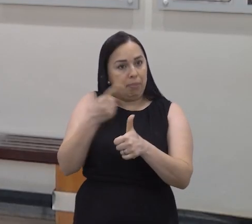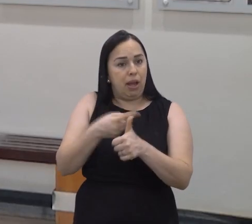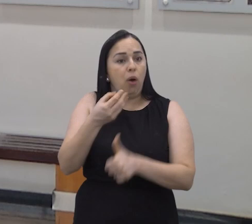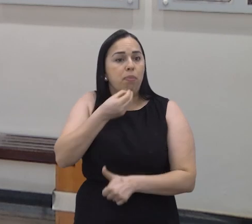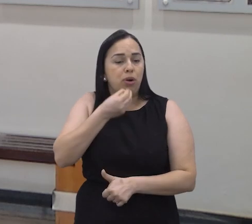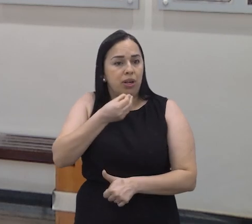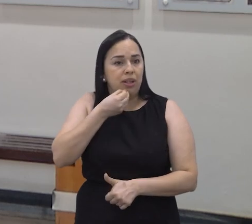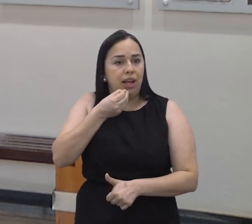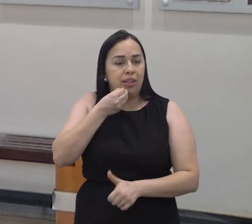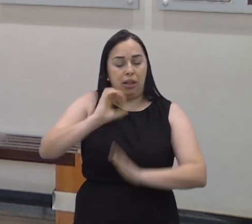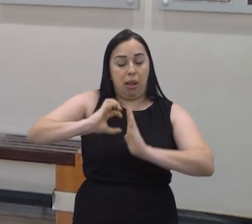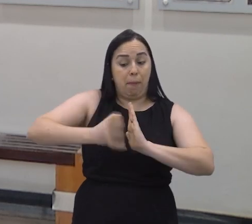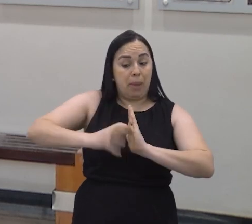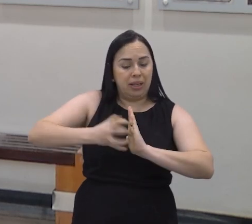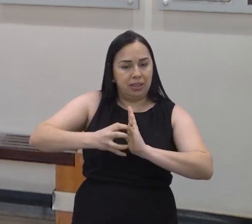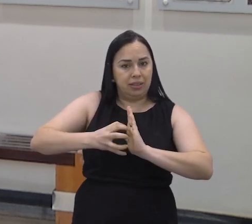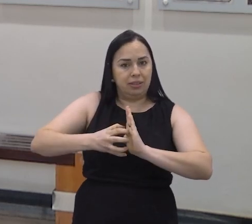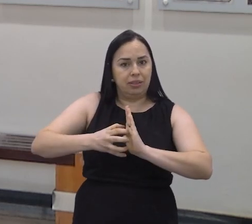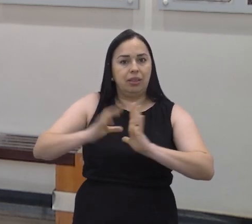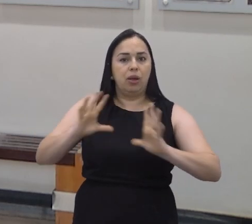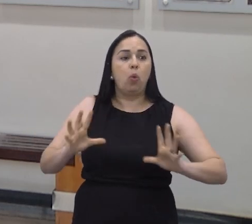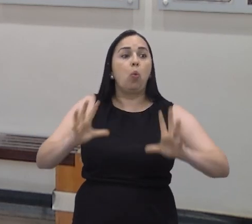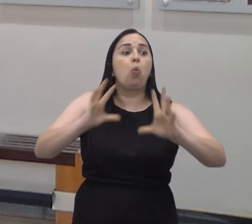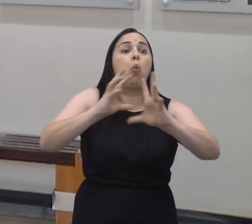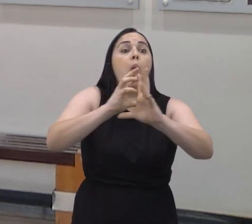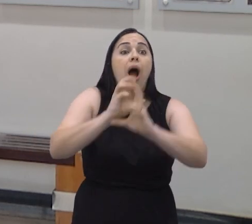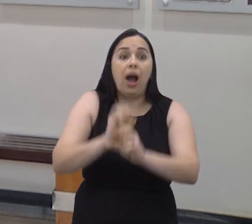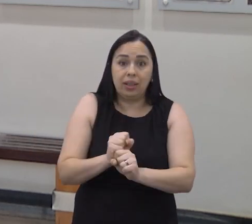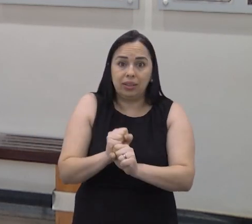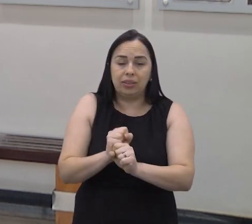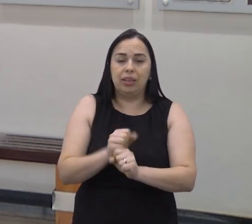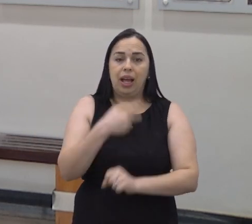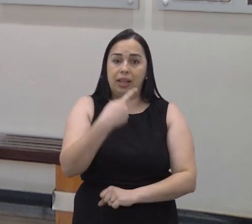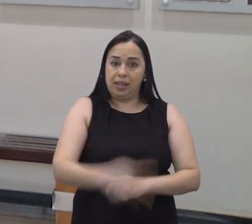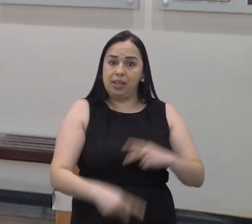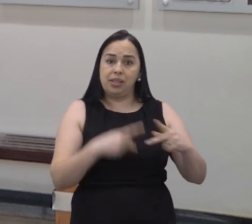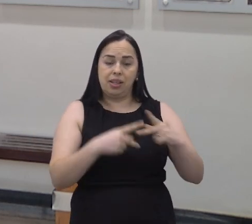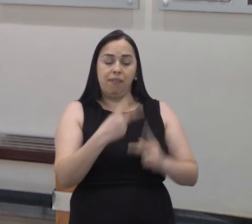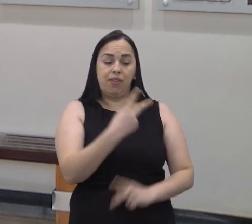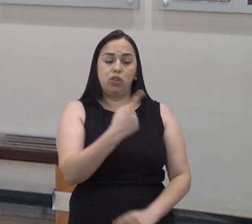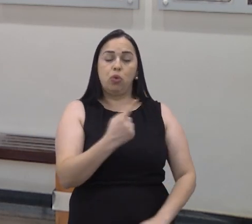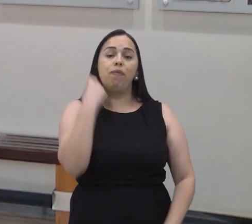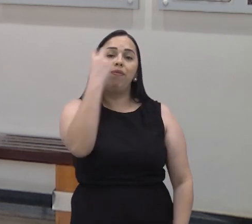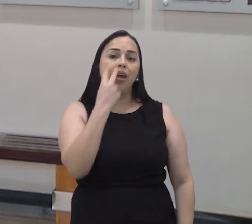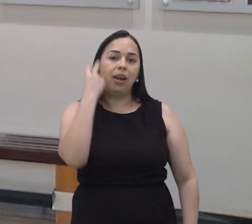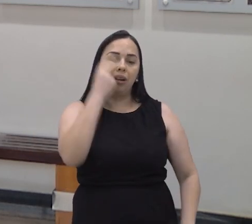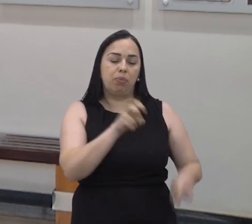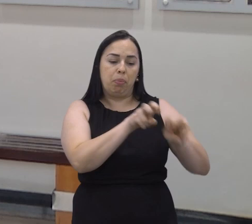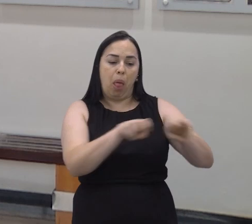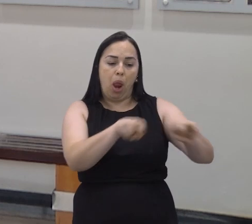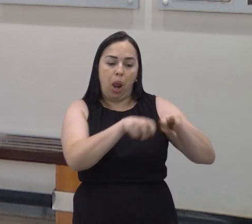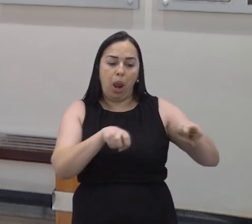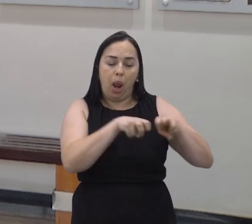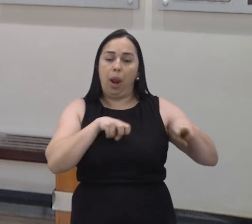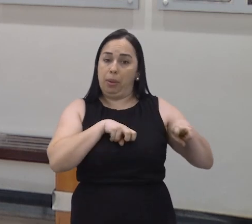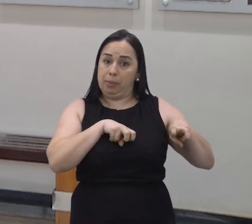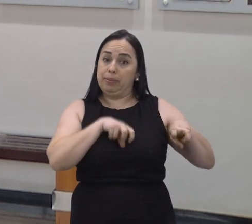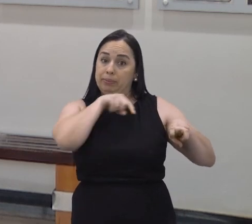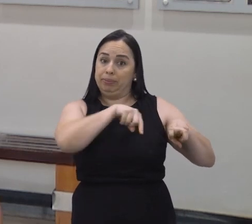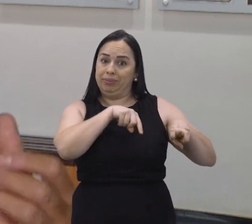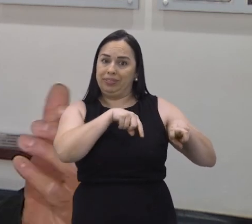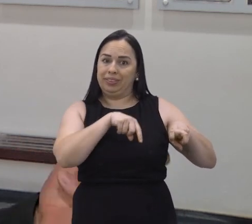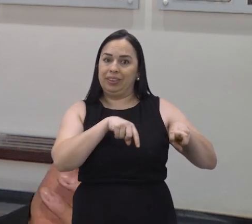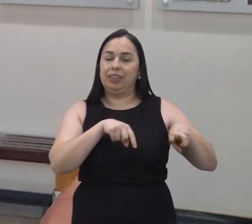né? Então tem que atingir o quociente eleitoral. São José dos Campos nós temos 21 vereadores, 21 cadeiras para serem assumidas,